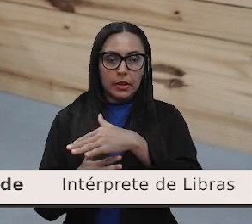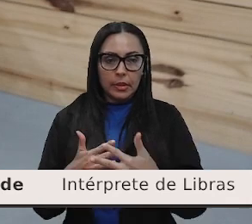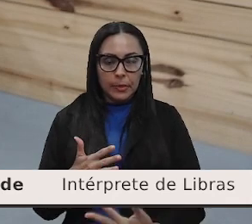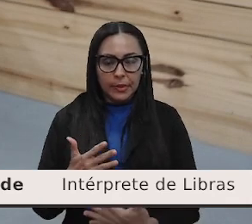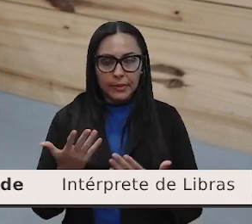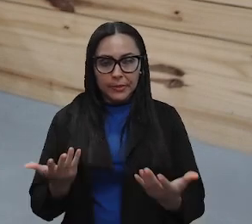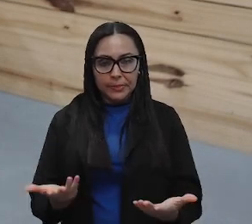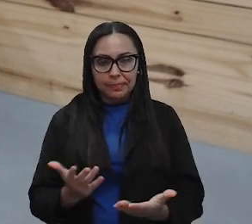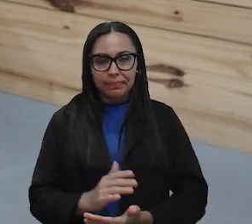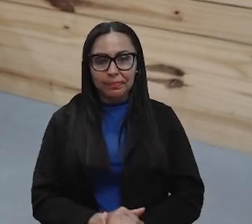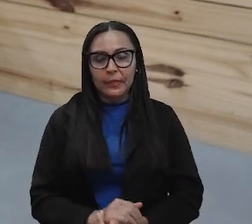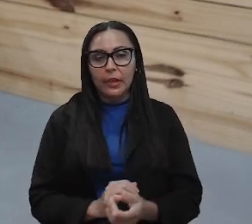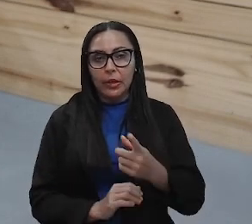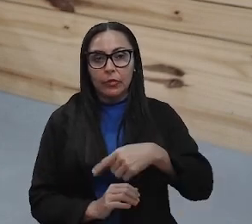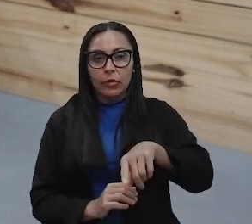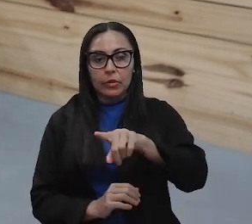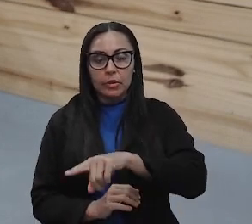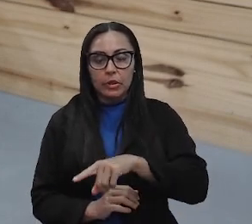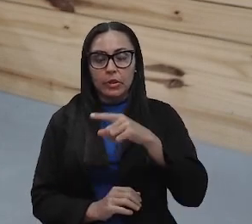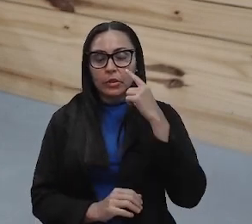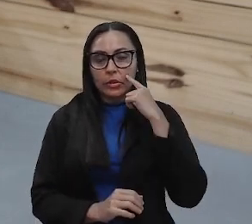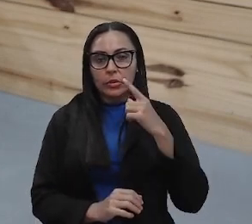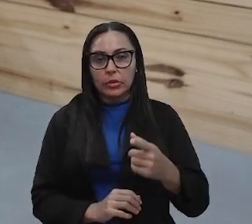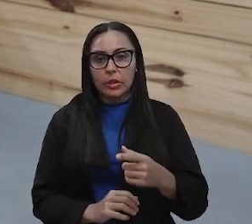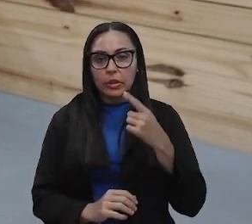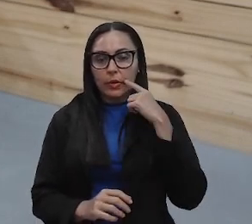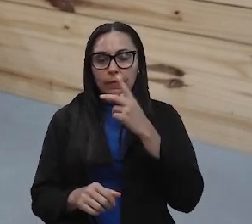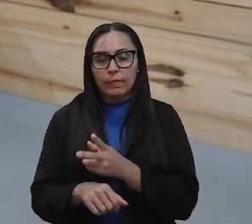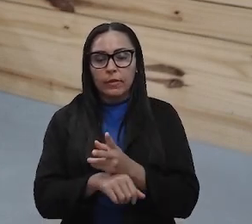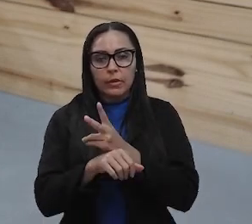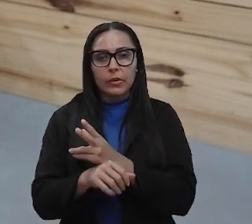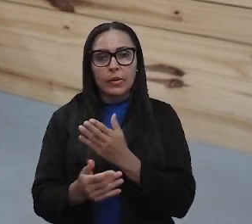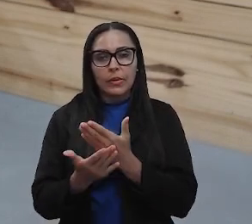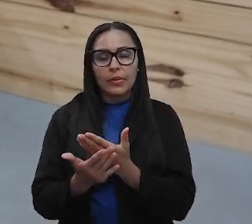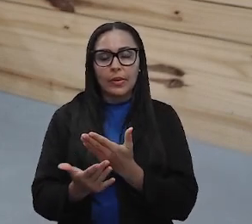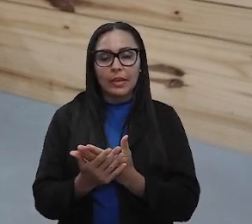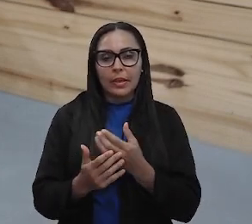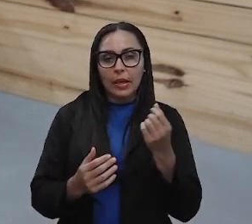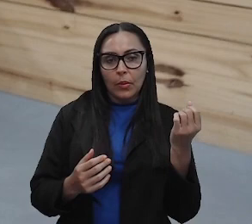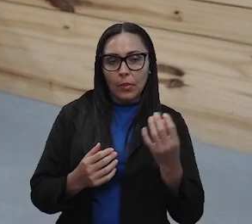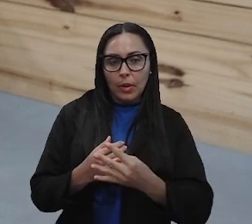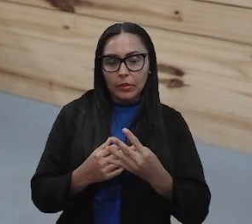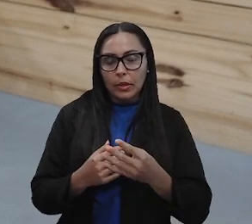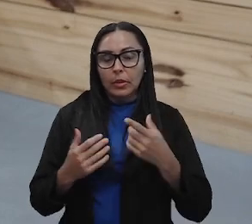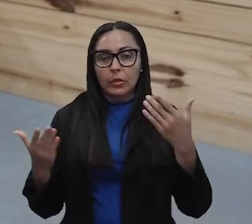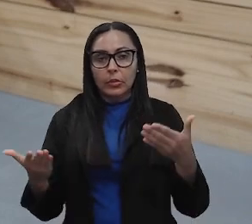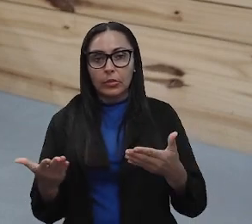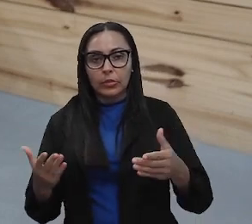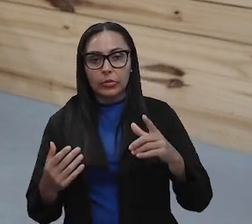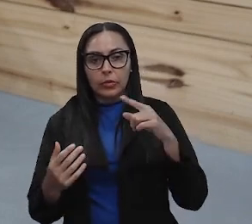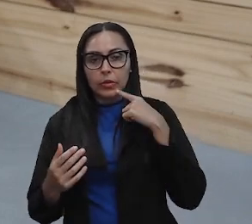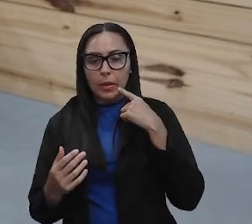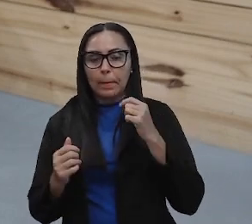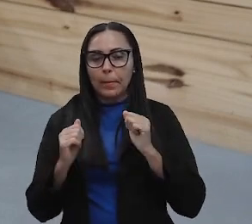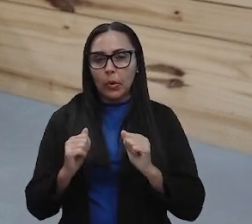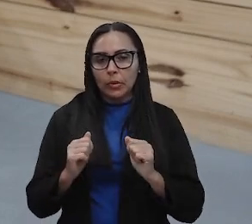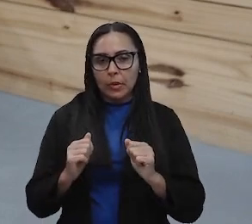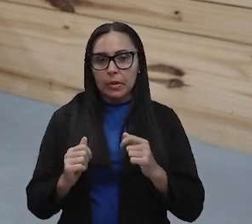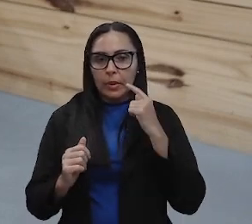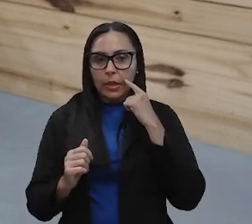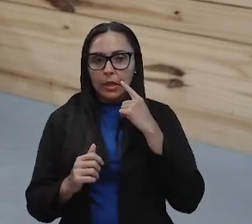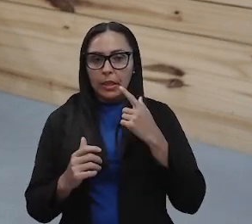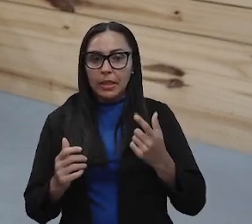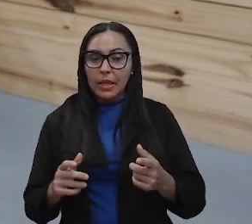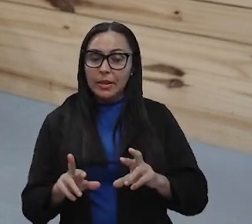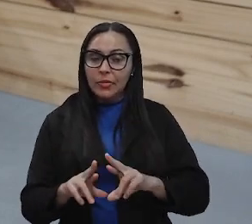Libras, e você está na videoaula da sua unidade 4, que hoje, como você pode ver, está no formato